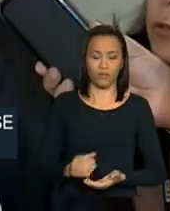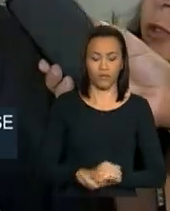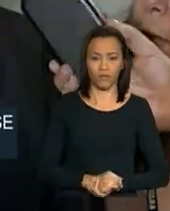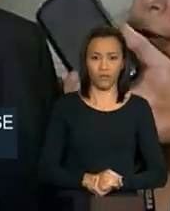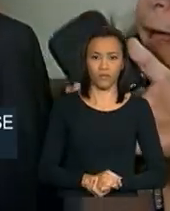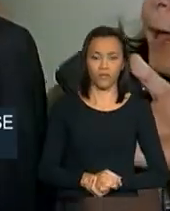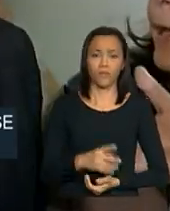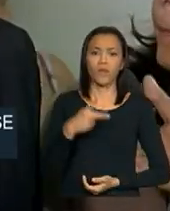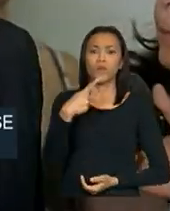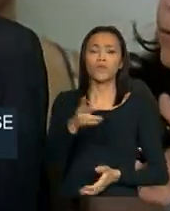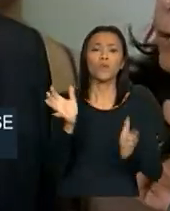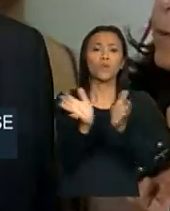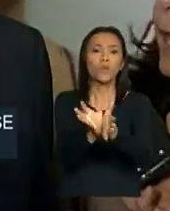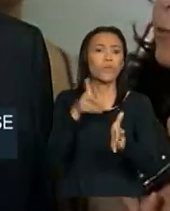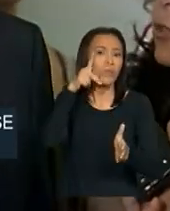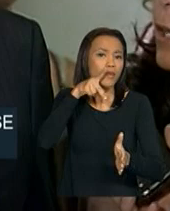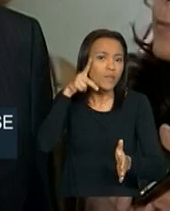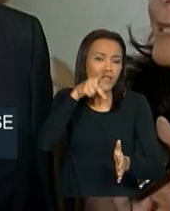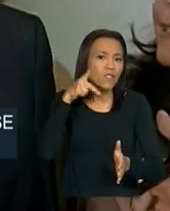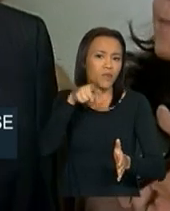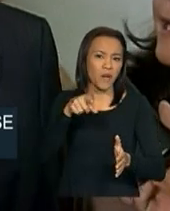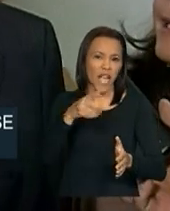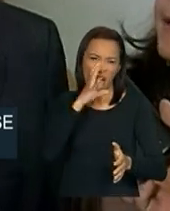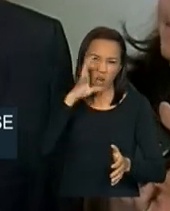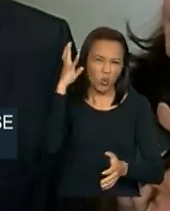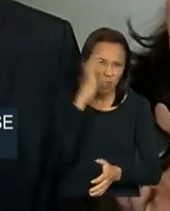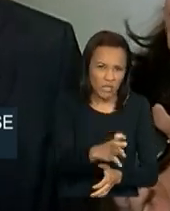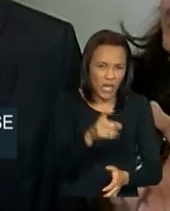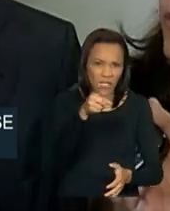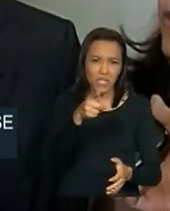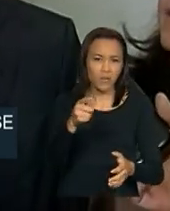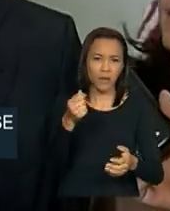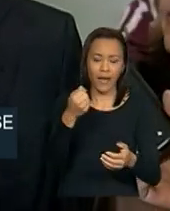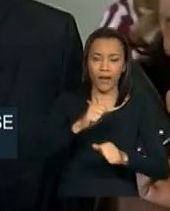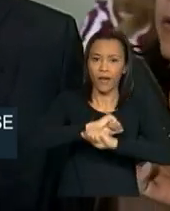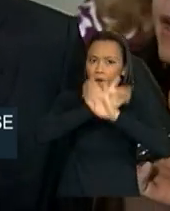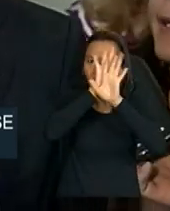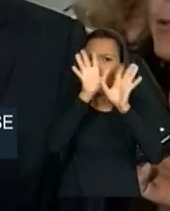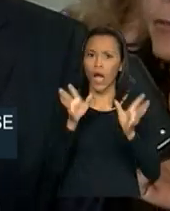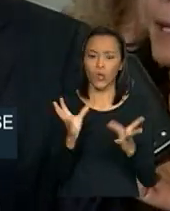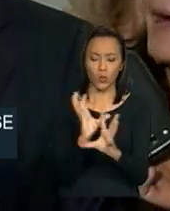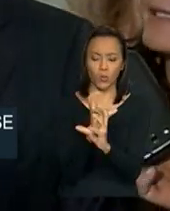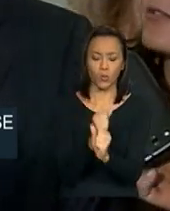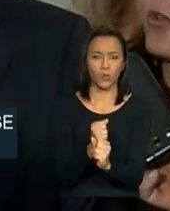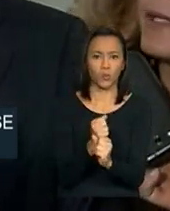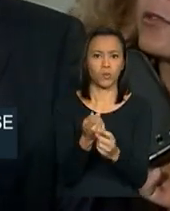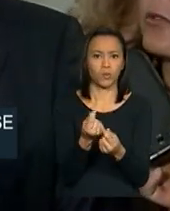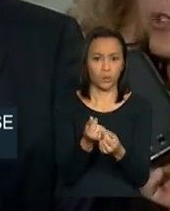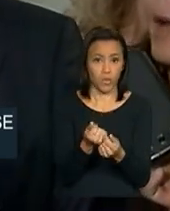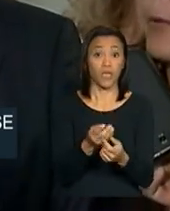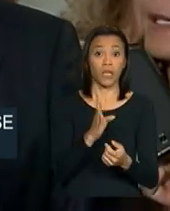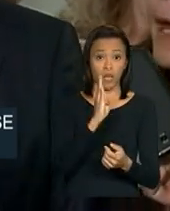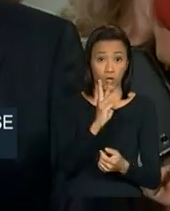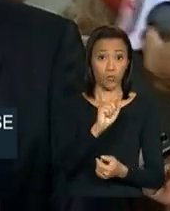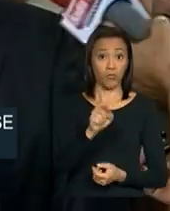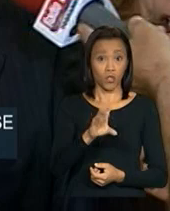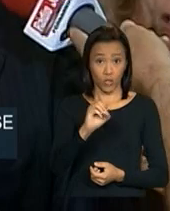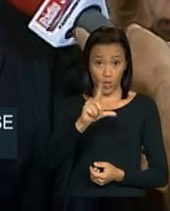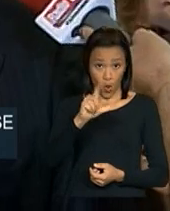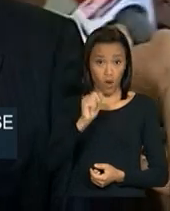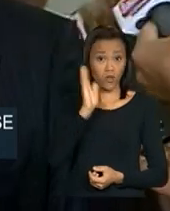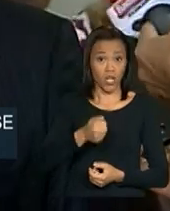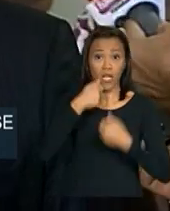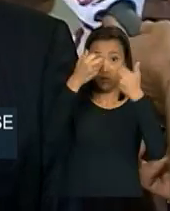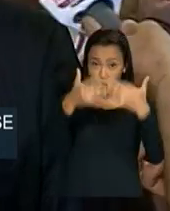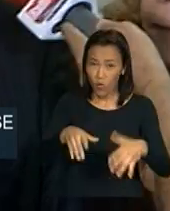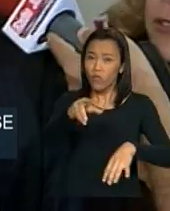o partido do senhor é acusado de não ter transparência na prestação de contas, enfim, o Brizola Neto verbalizou isso já publicamente. O